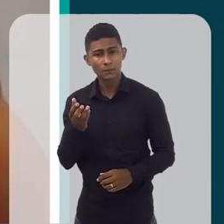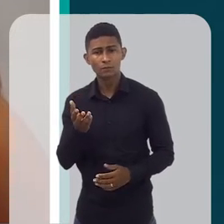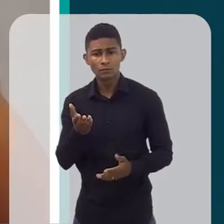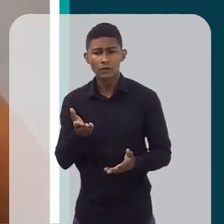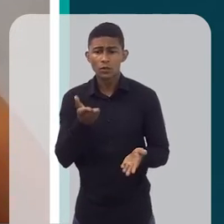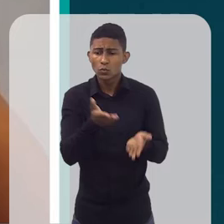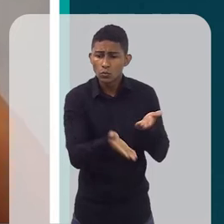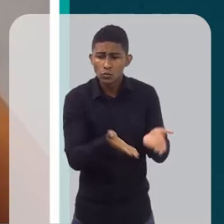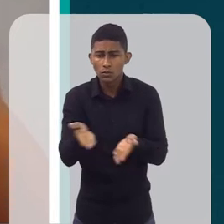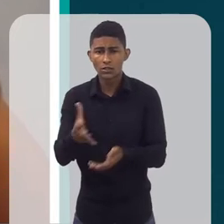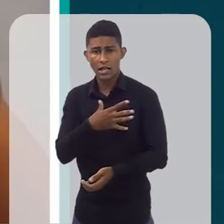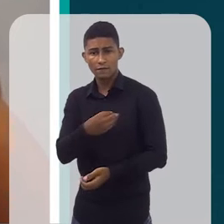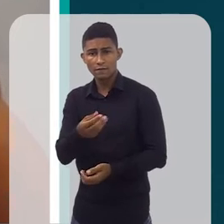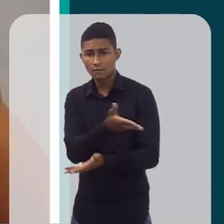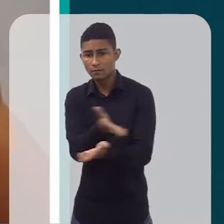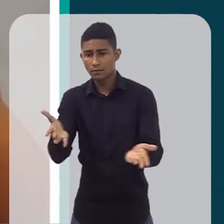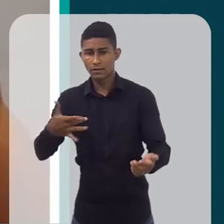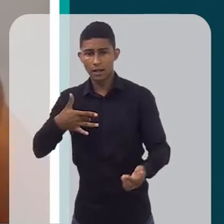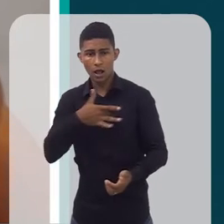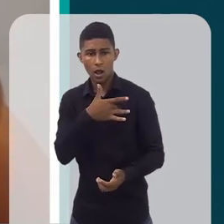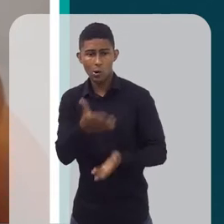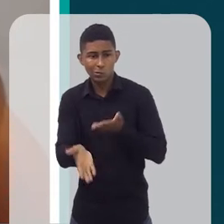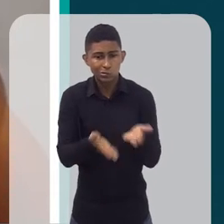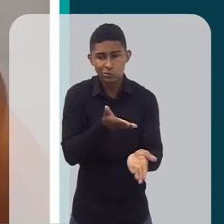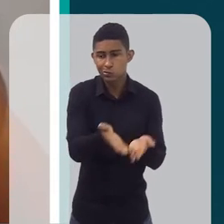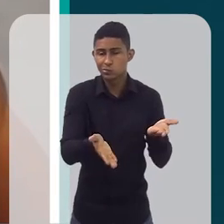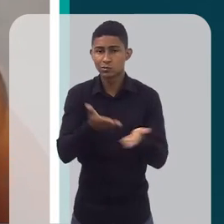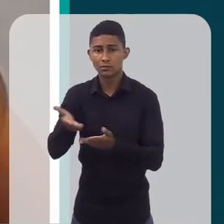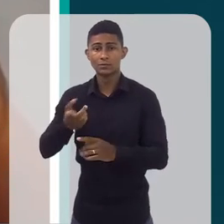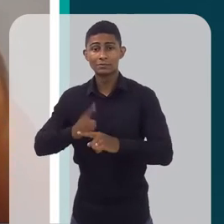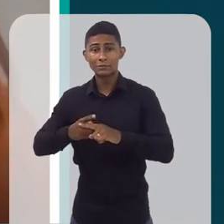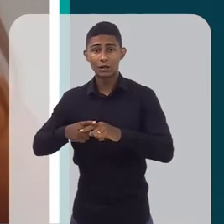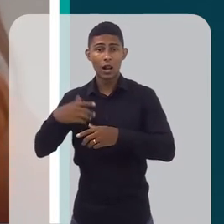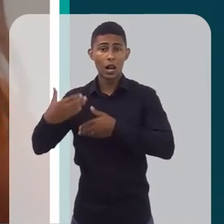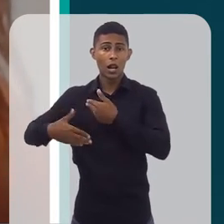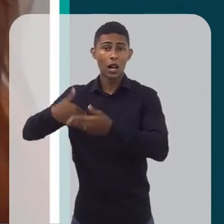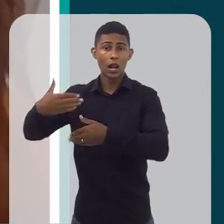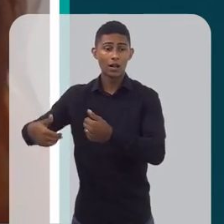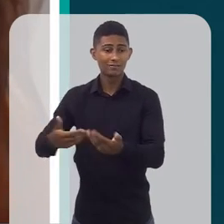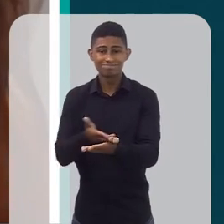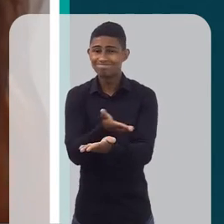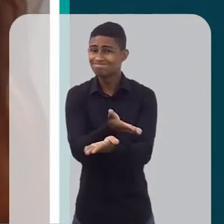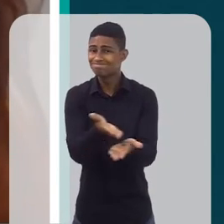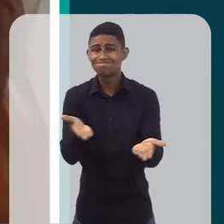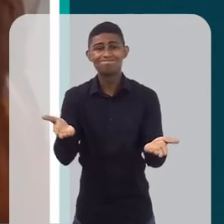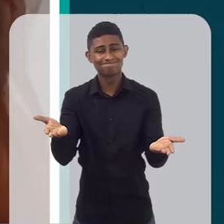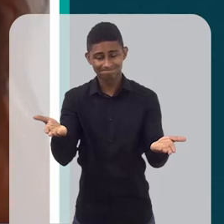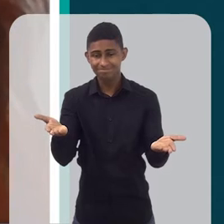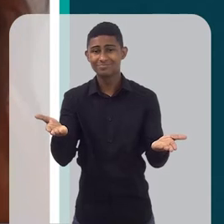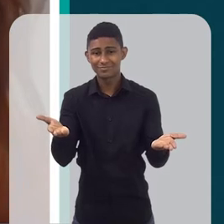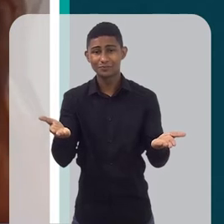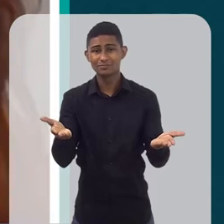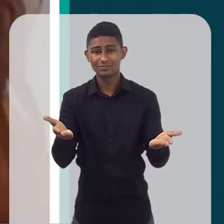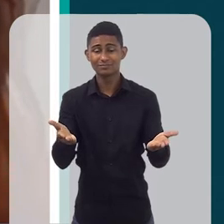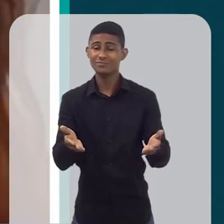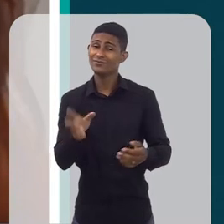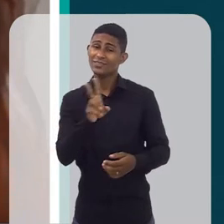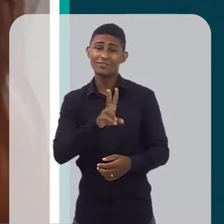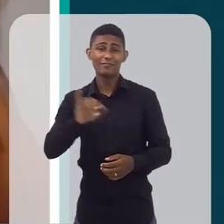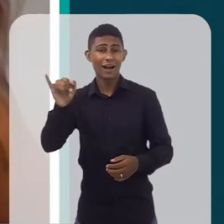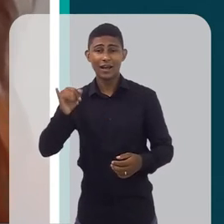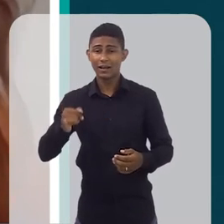proporcionar e ter cuidado com a saúde dos nossos filhos, a saúde das crianças, porque depois vai acabar de uma outra maneira usando